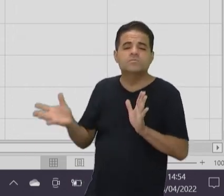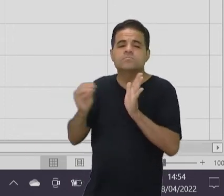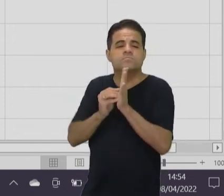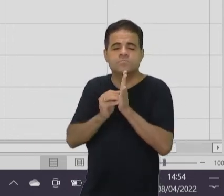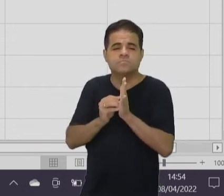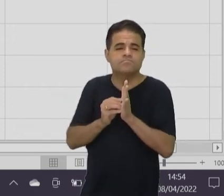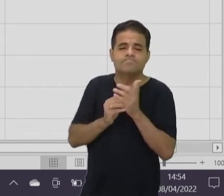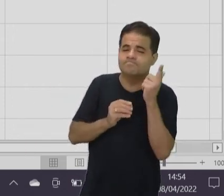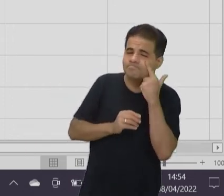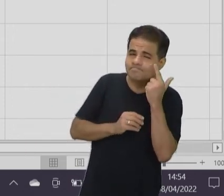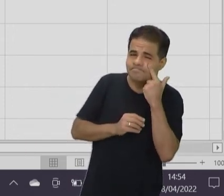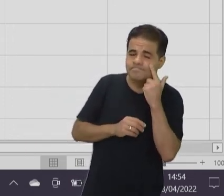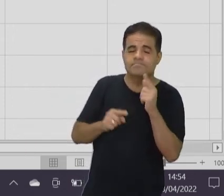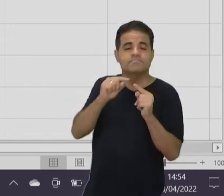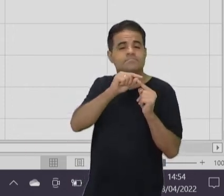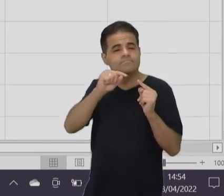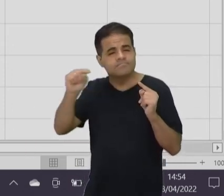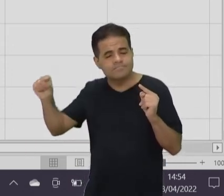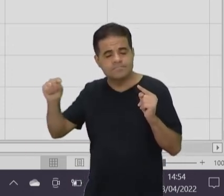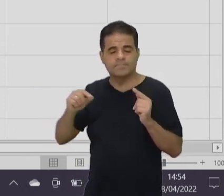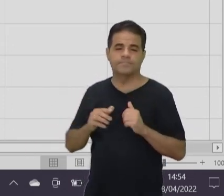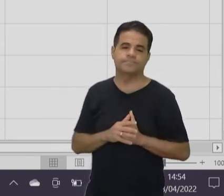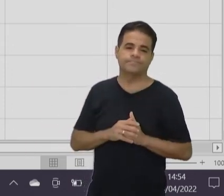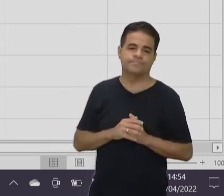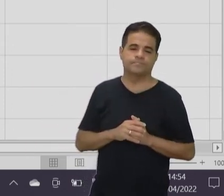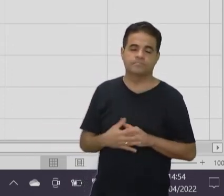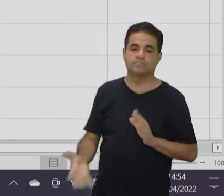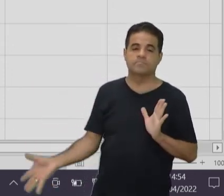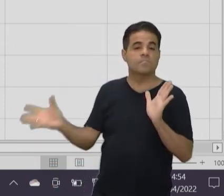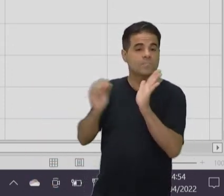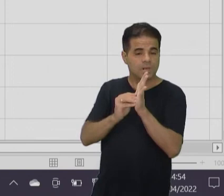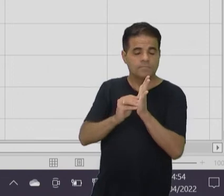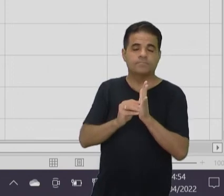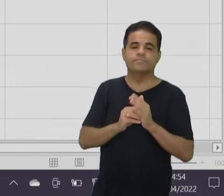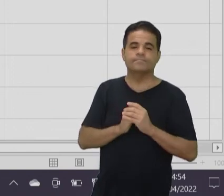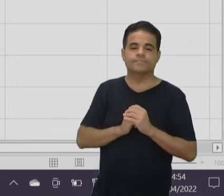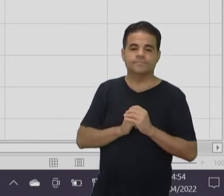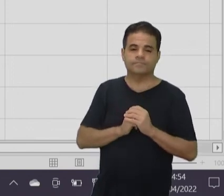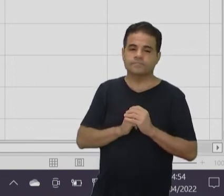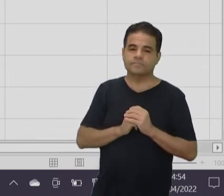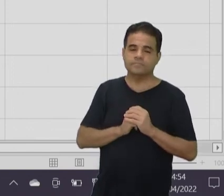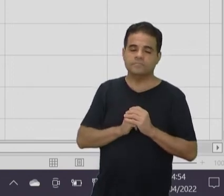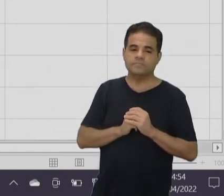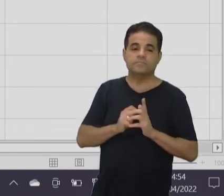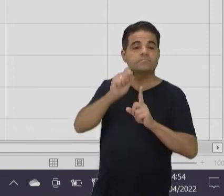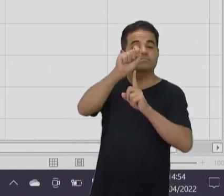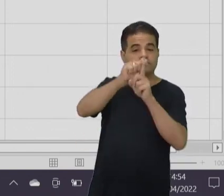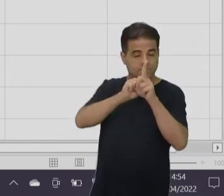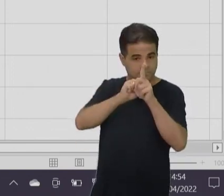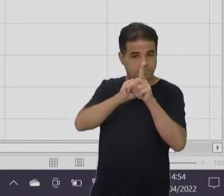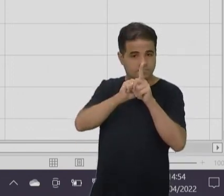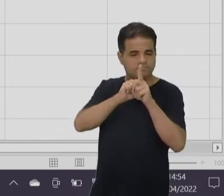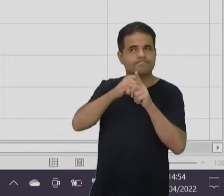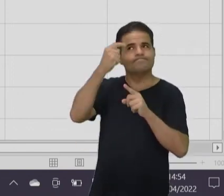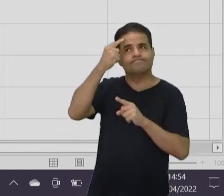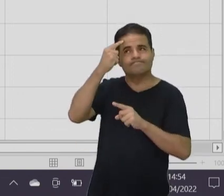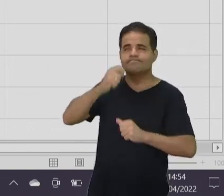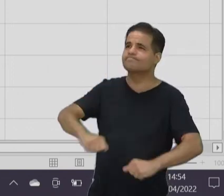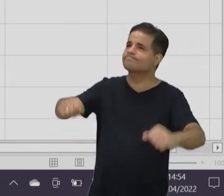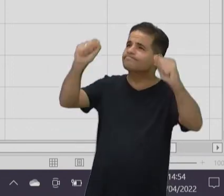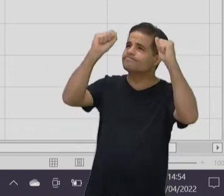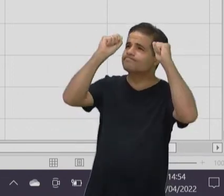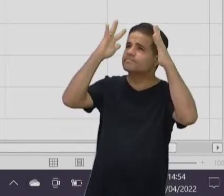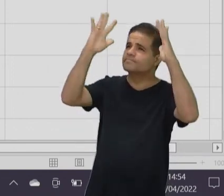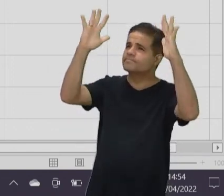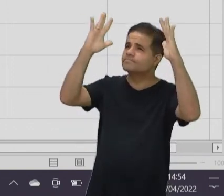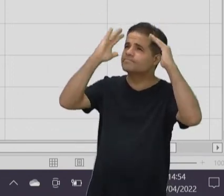aqui, inserir mais uma linha. Colocar aqui, ó, mês. Deixa eu pensar um pouquinho. A gente tem